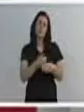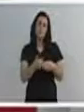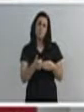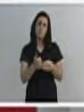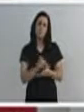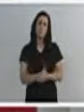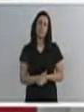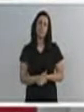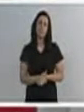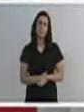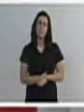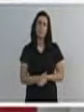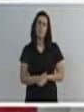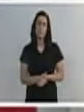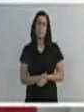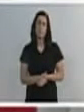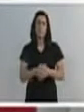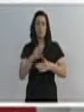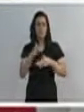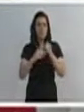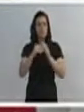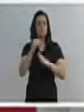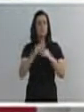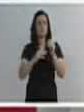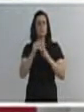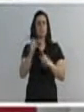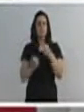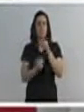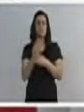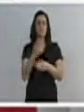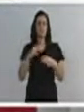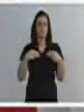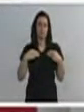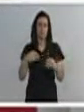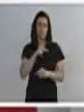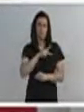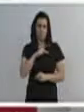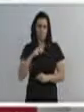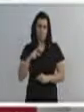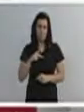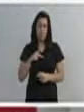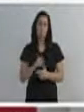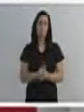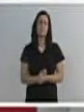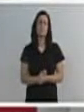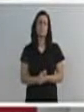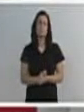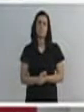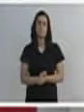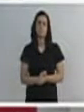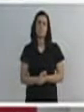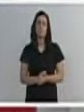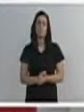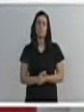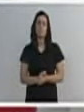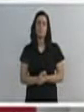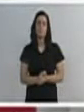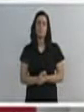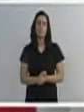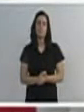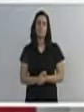E muitas das ações implementadas pelo Ministério Público em todas as suas instâncias, elas